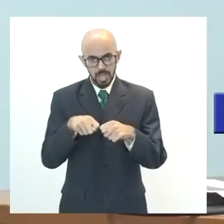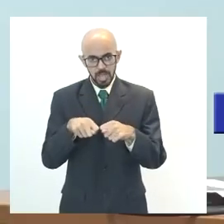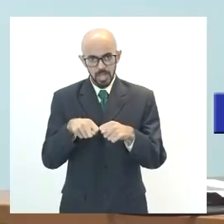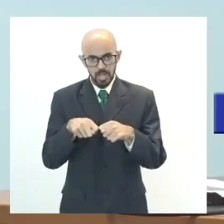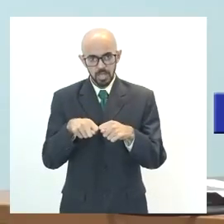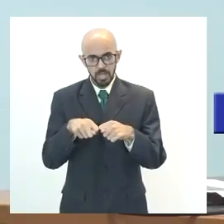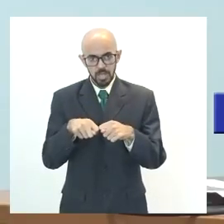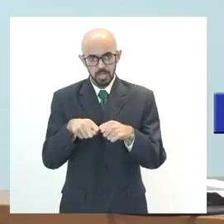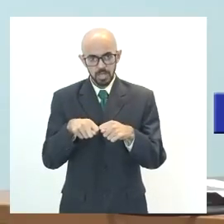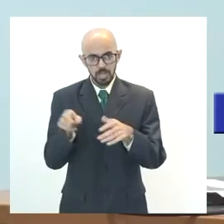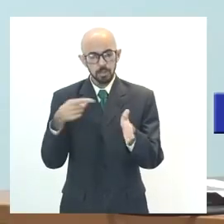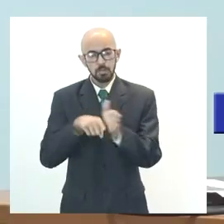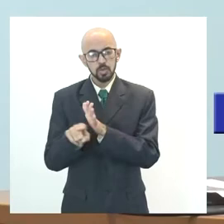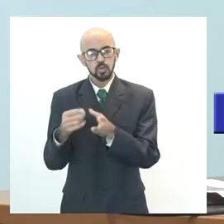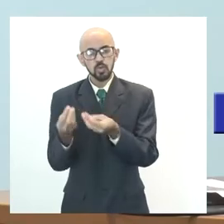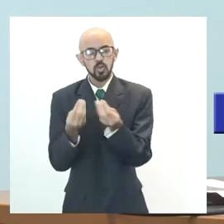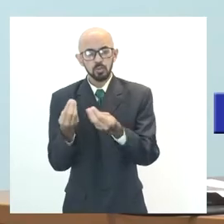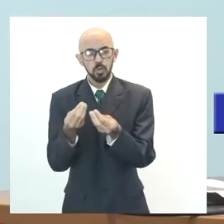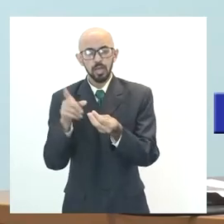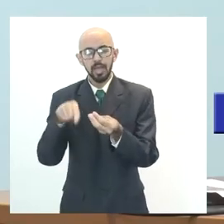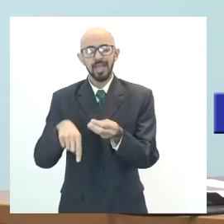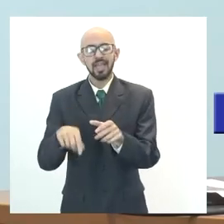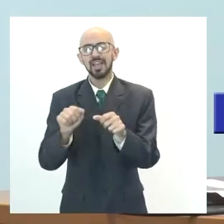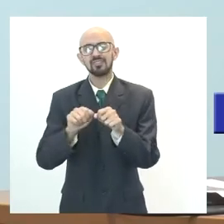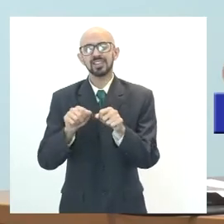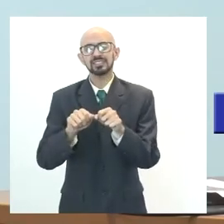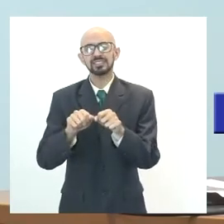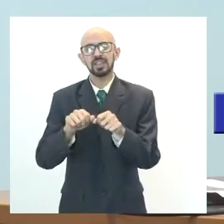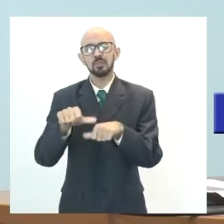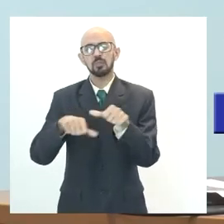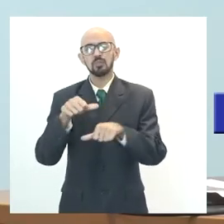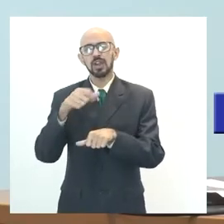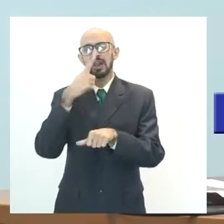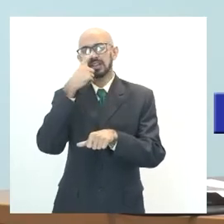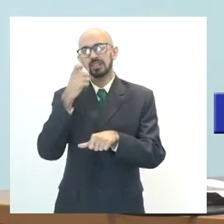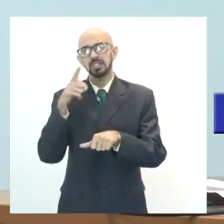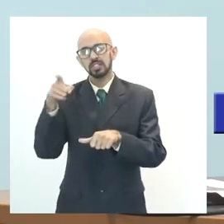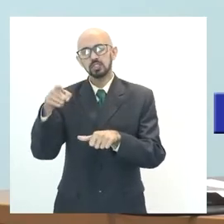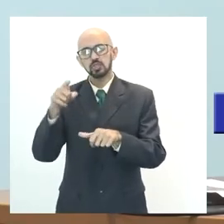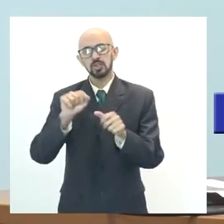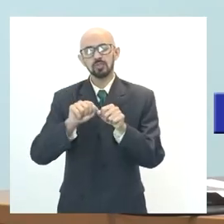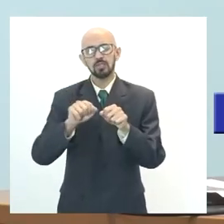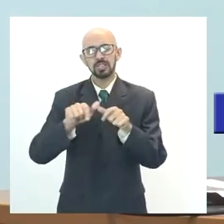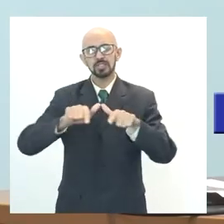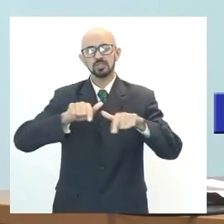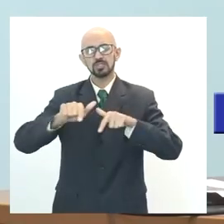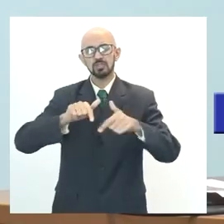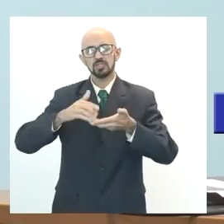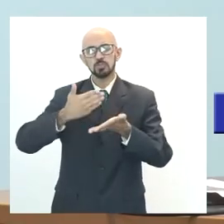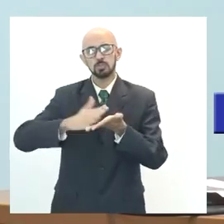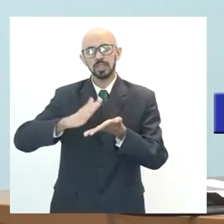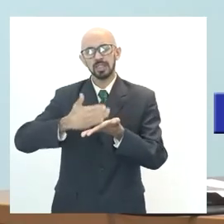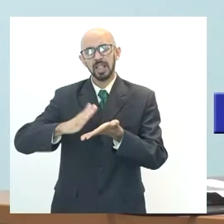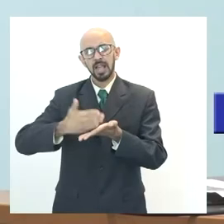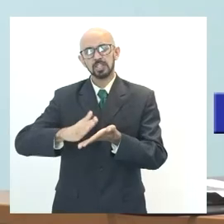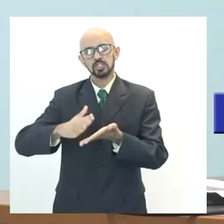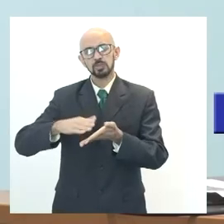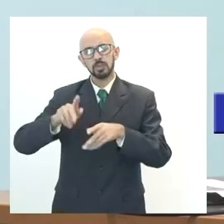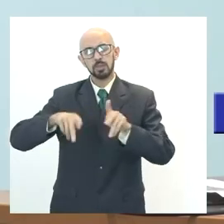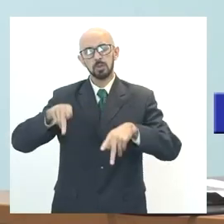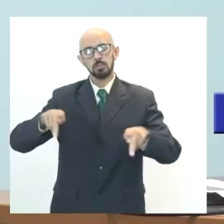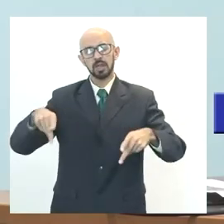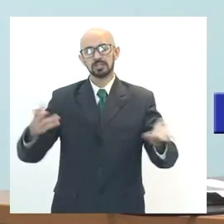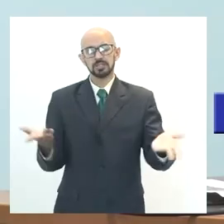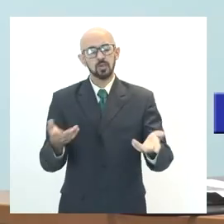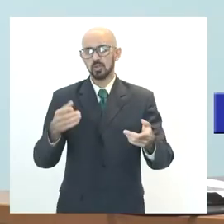a única saída é succatha e fazer serviços parciais apenas por uma parte da população essa